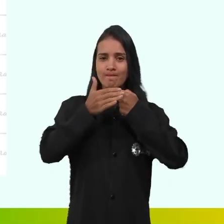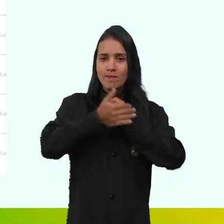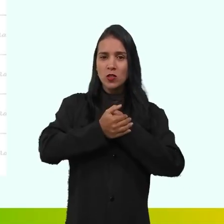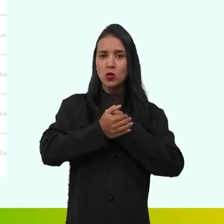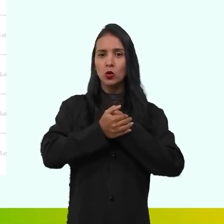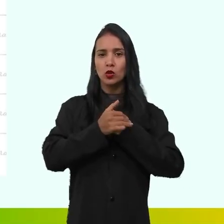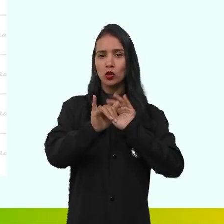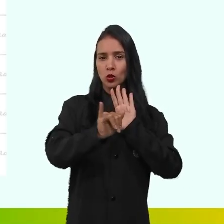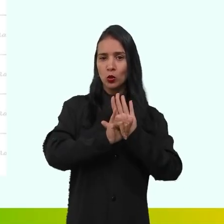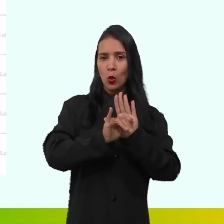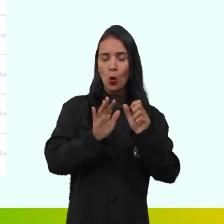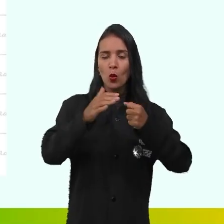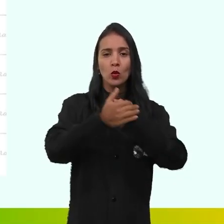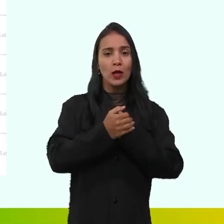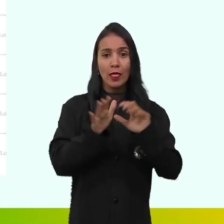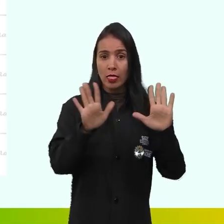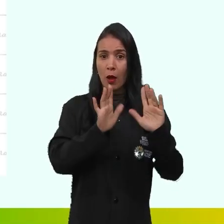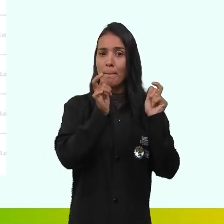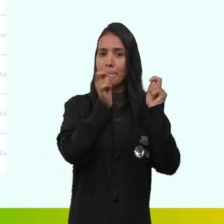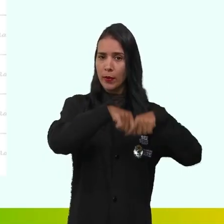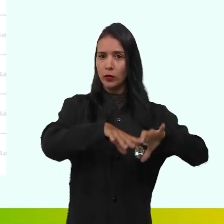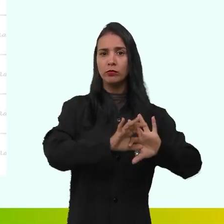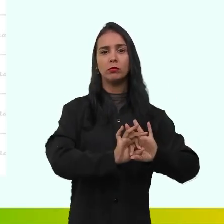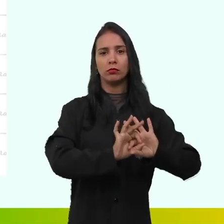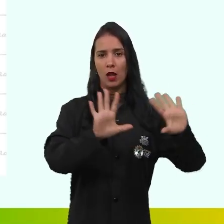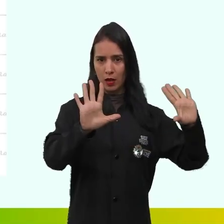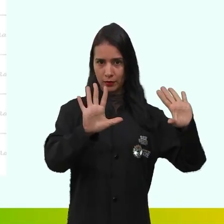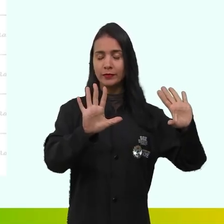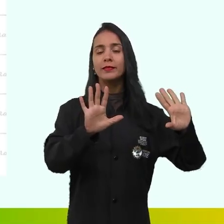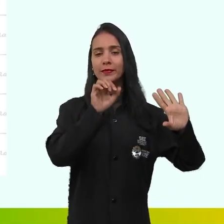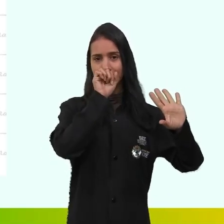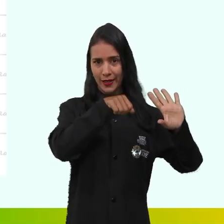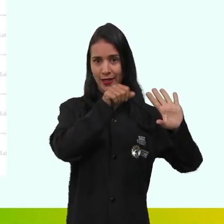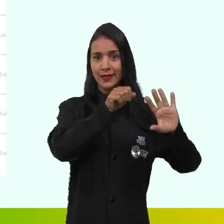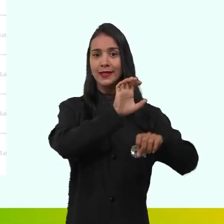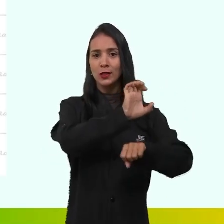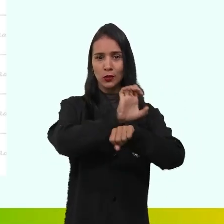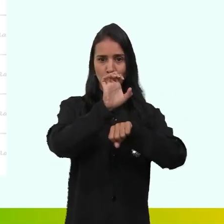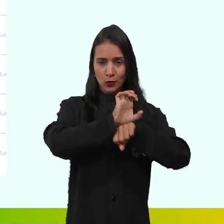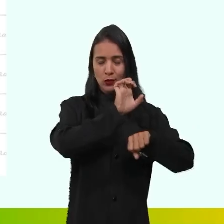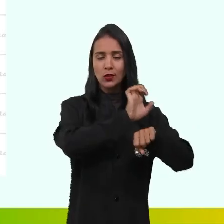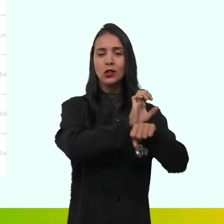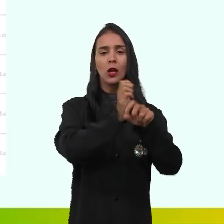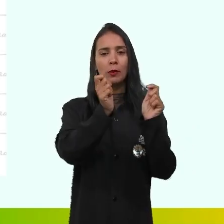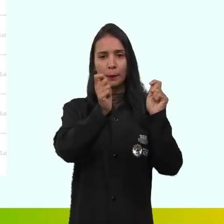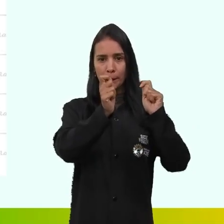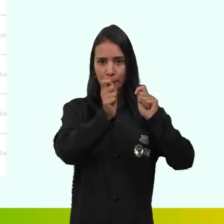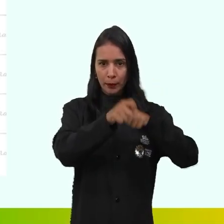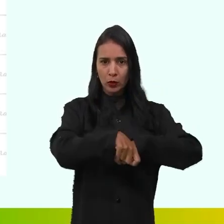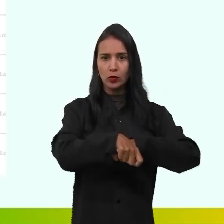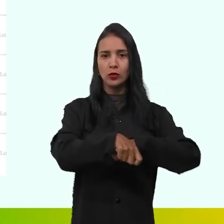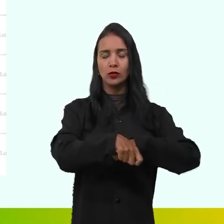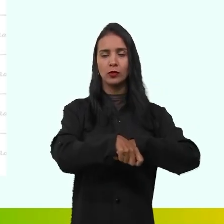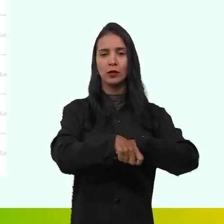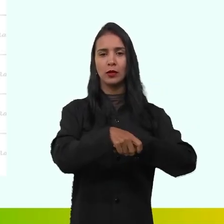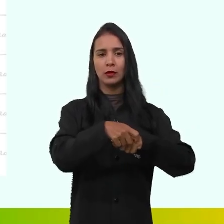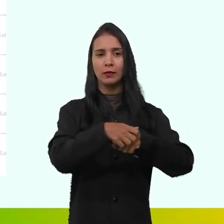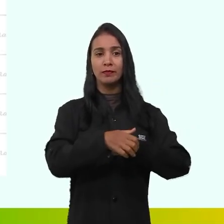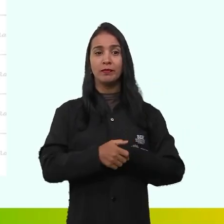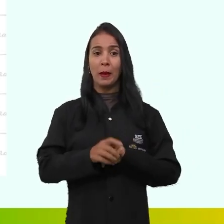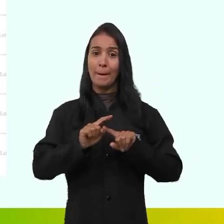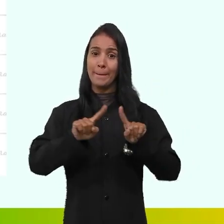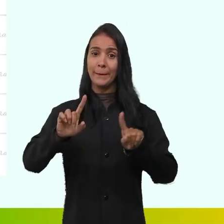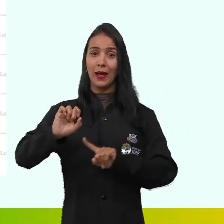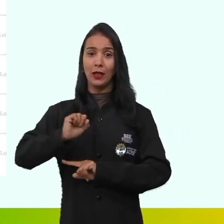ligada à autonomia do cidadão perante a sociedade do Estado, o Estado, tá? E quando nós falamos aqui do discurso